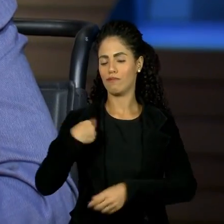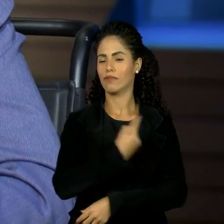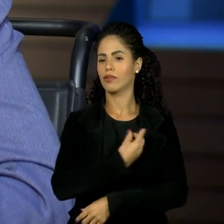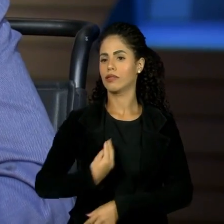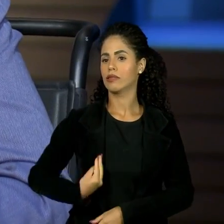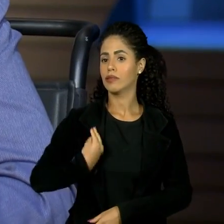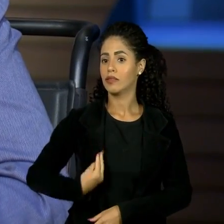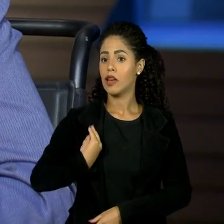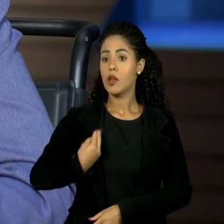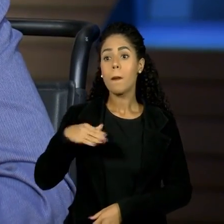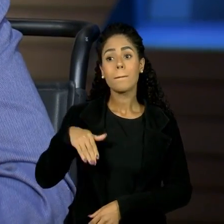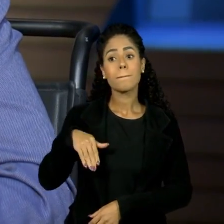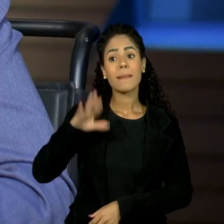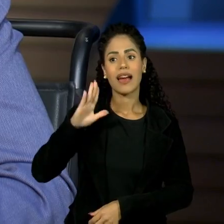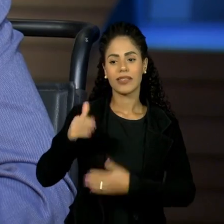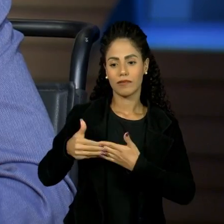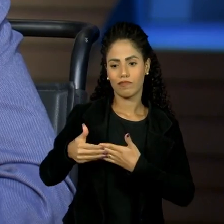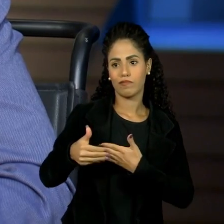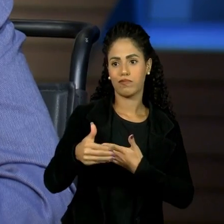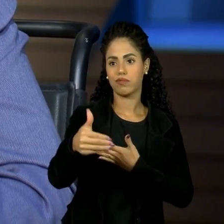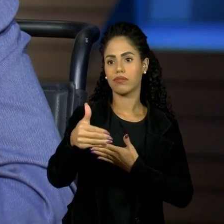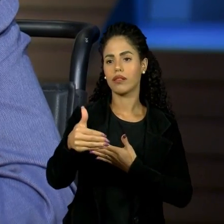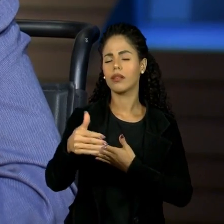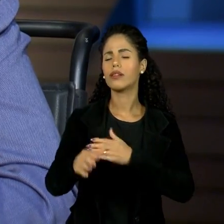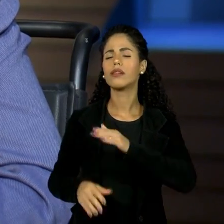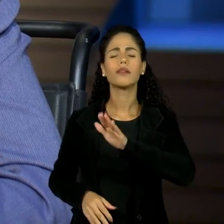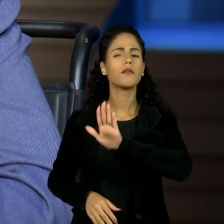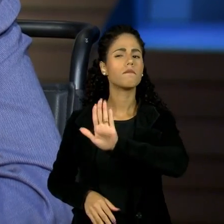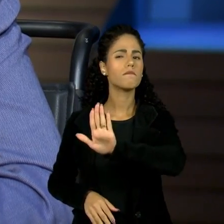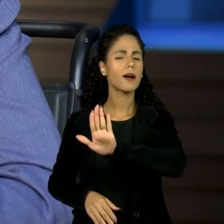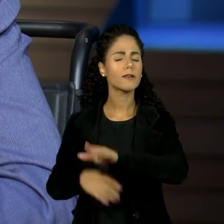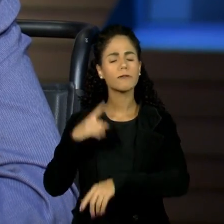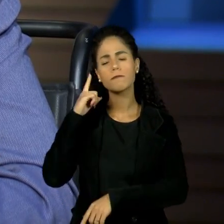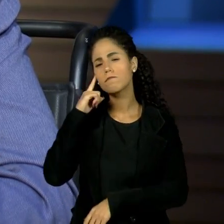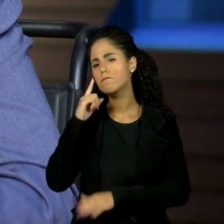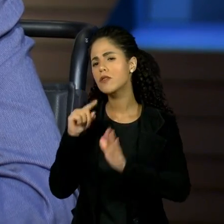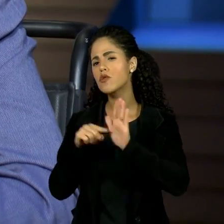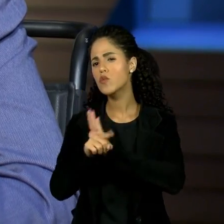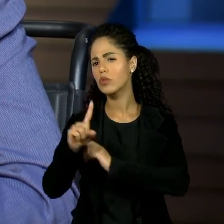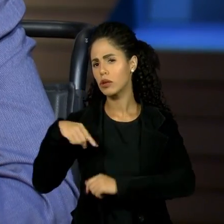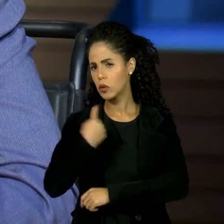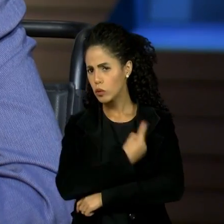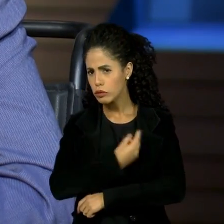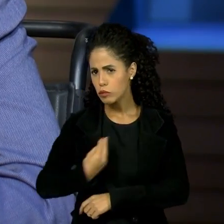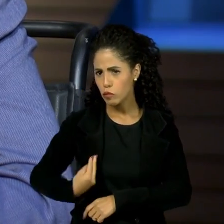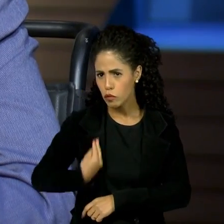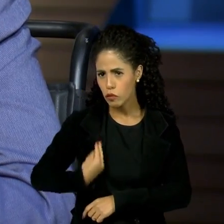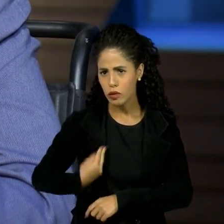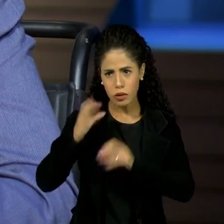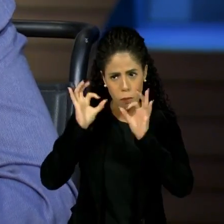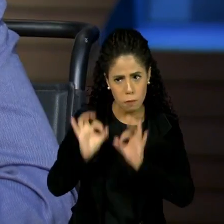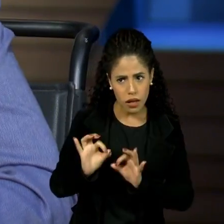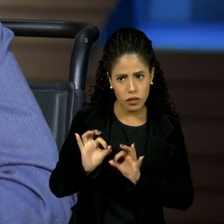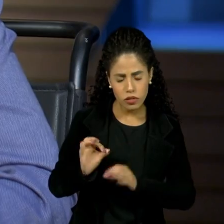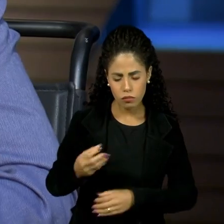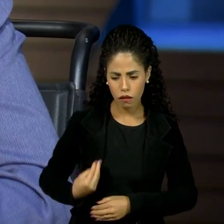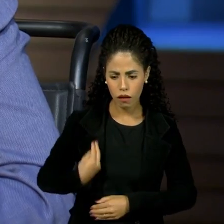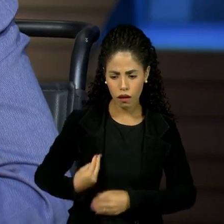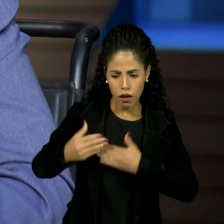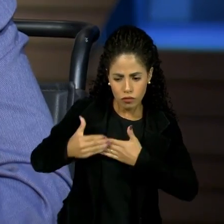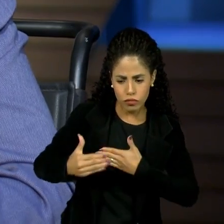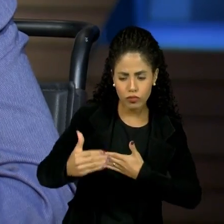vivendo mais. Mas será que nós estamos vivendo, de fato, mais tempo